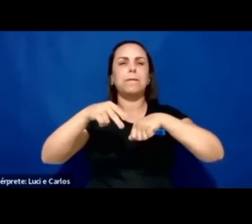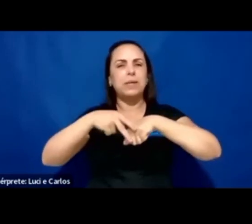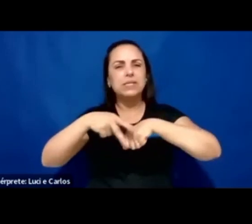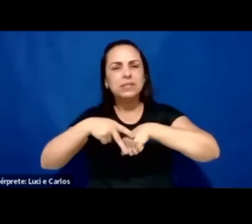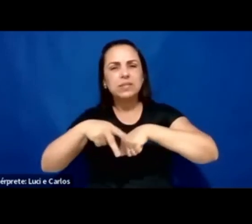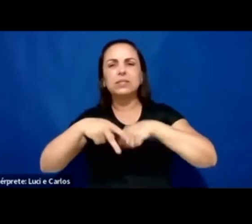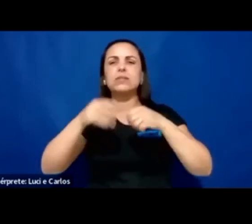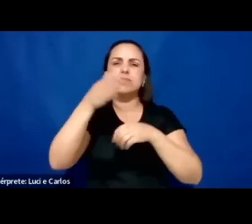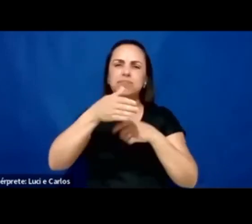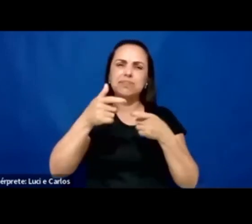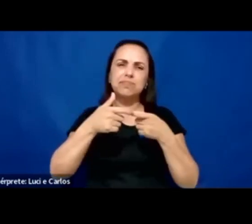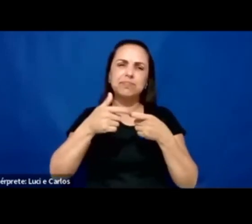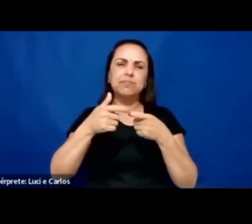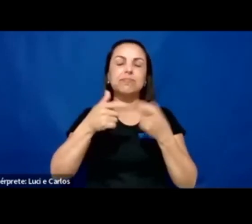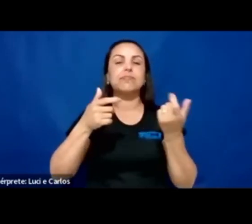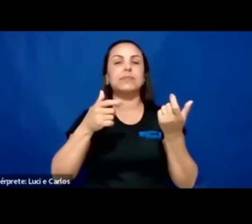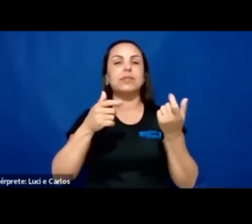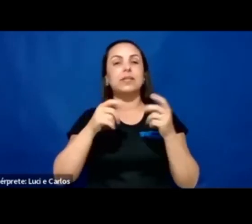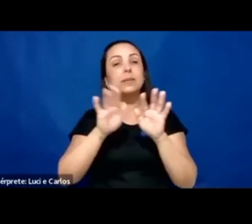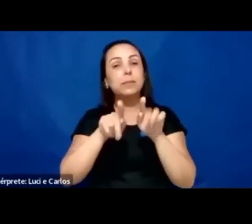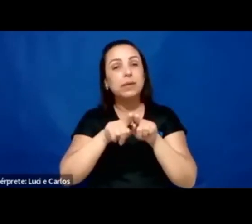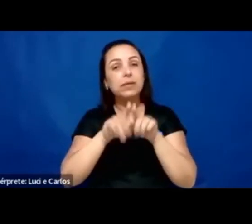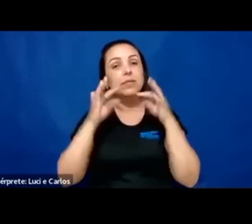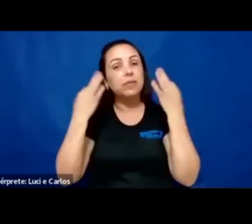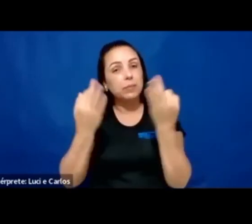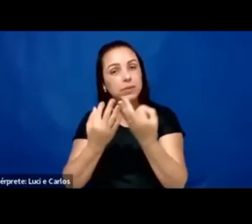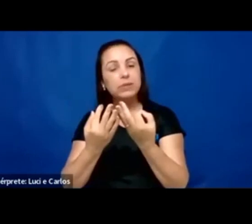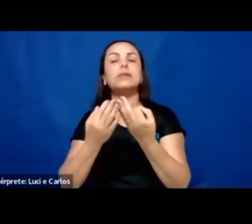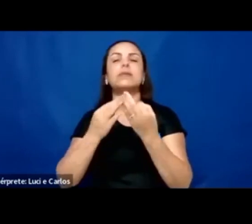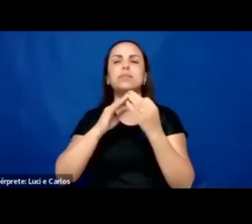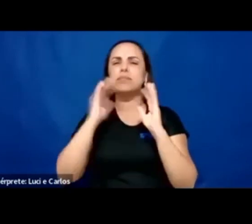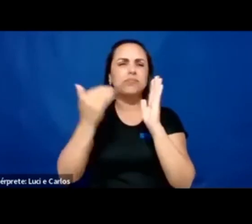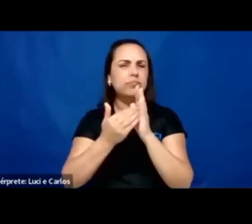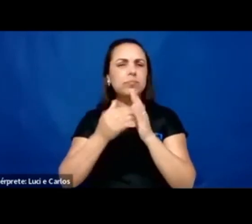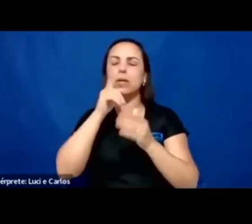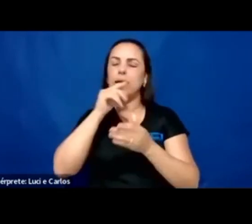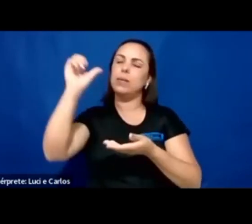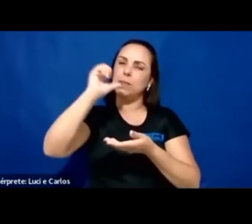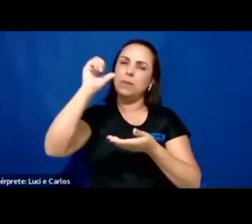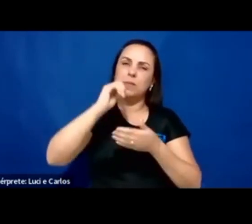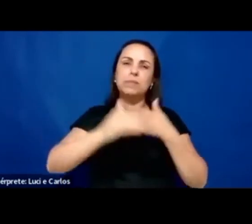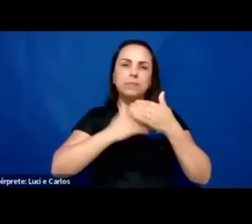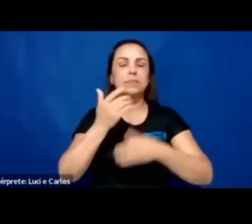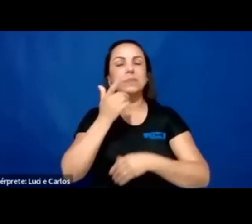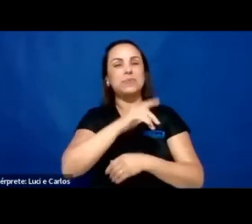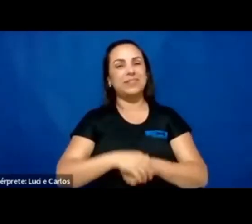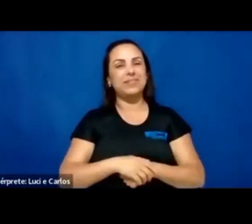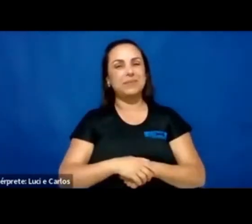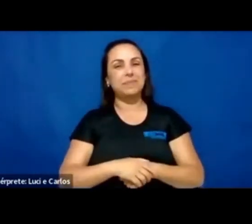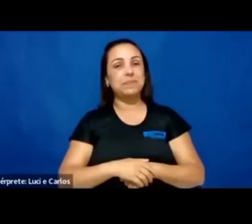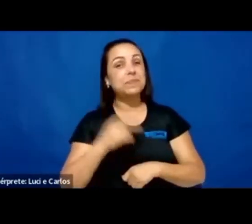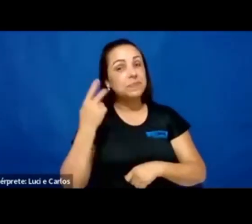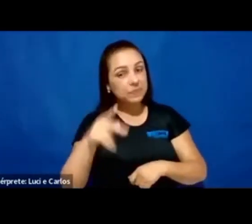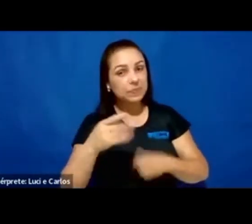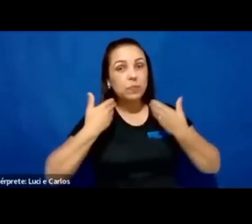Não adianta você fazer uma alimentação boa se você não está usando uma água boa. Porque 70% do seu corpo é água. Você